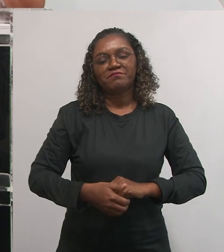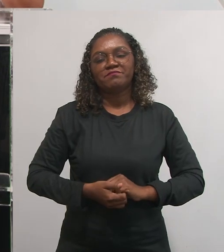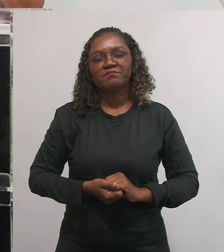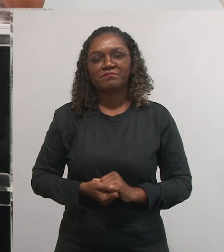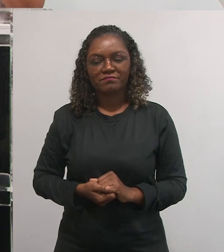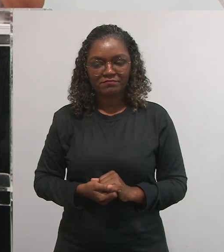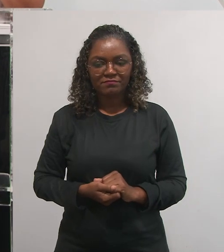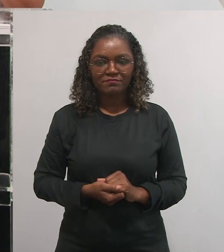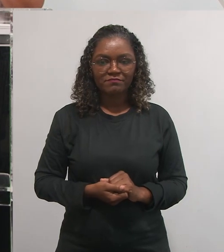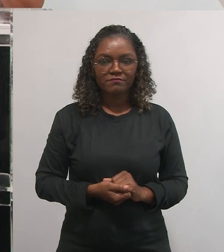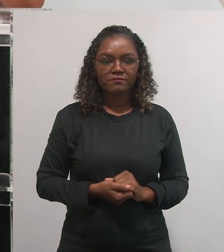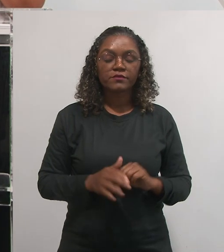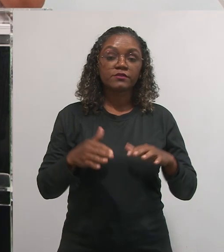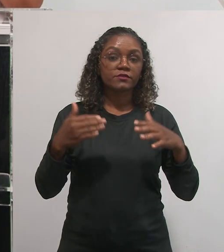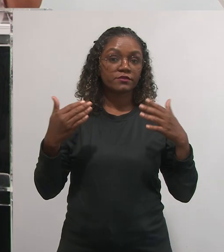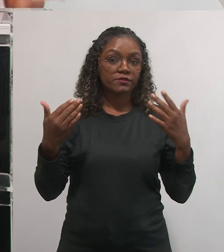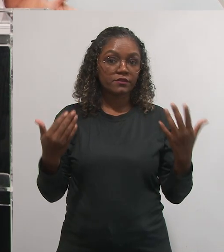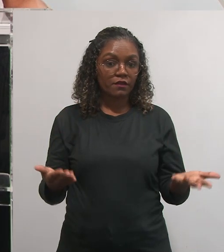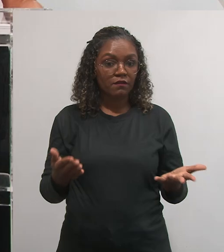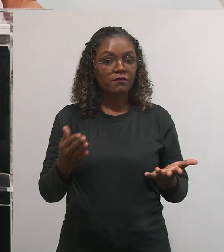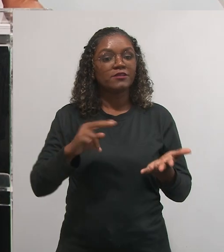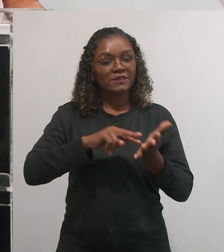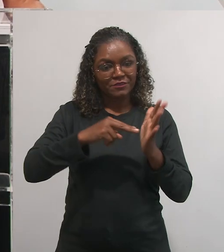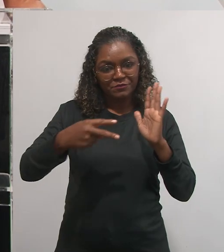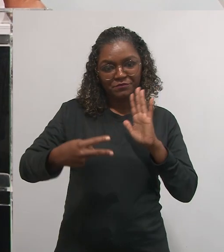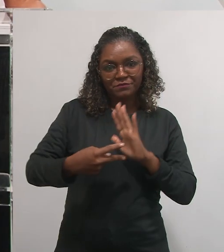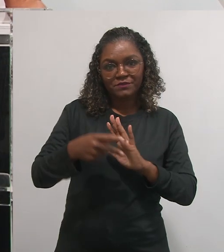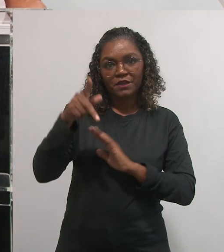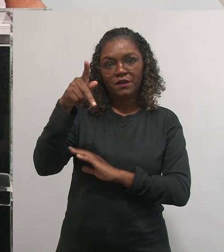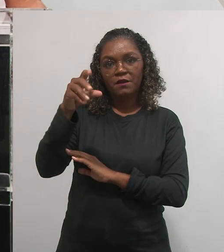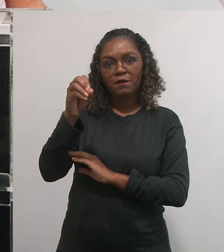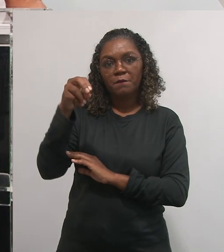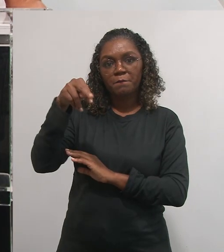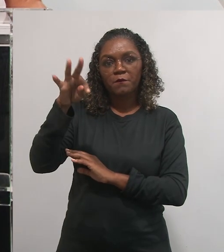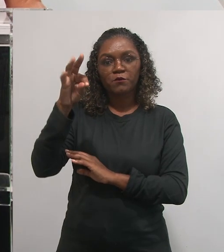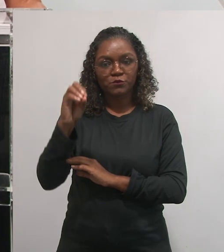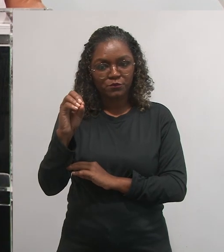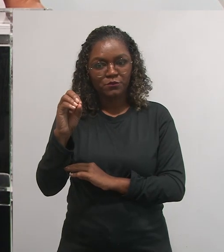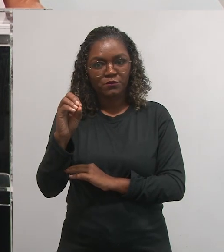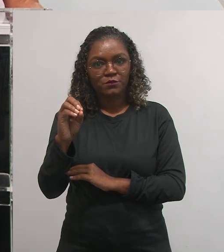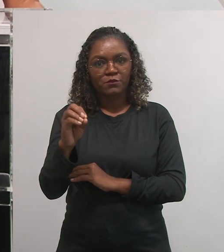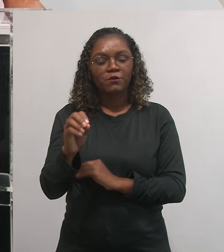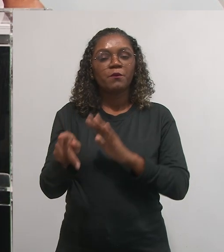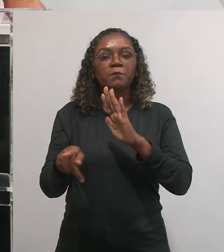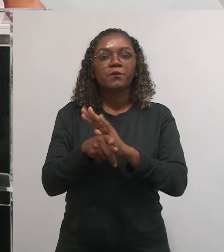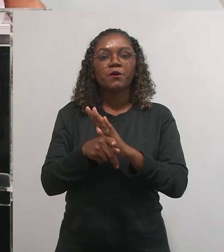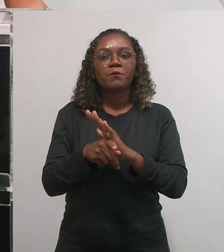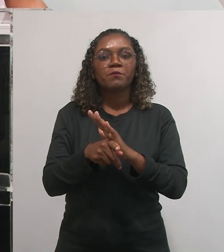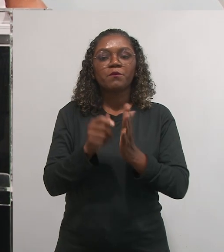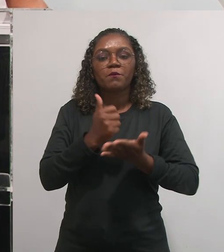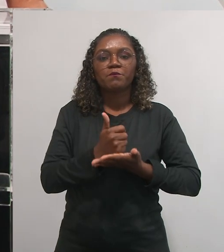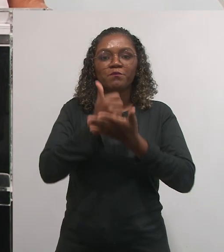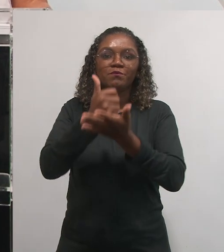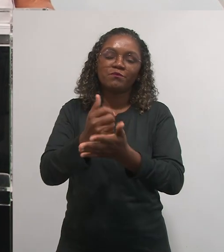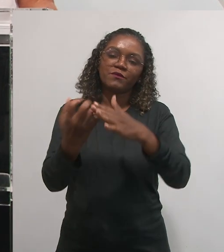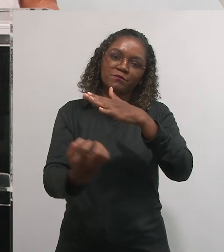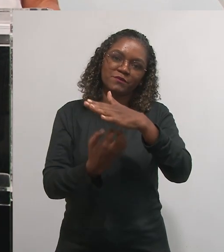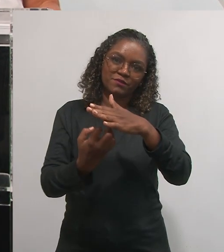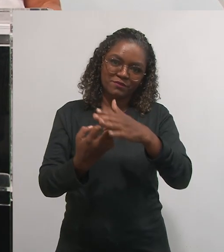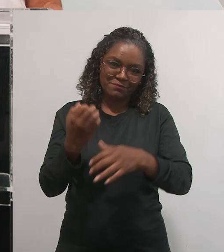gastos fixos então o ponto de equilíbrio é esse artefato que auxilia a empresa nessa